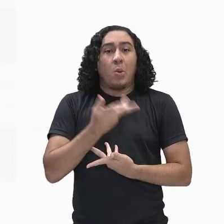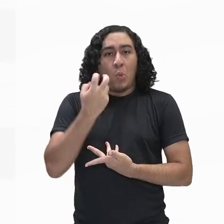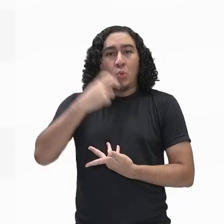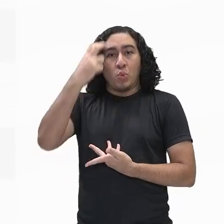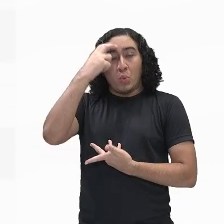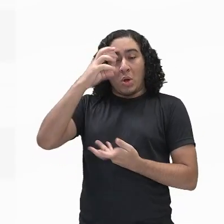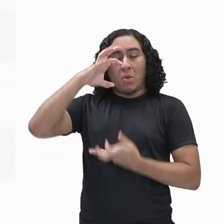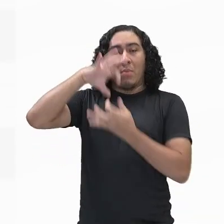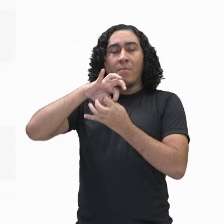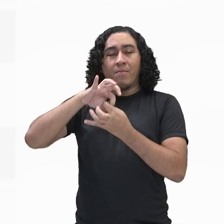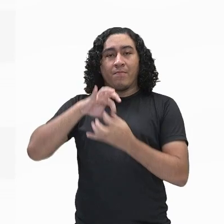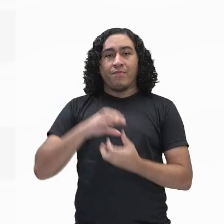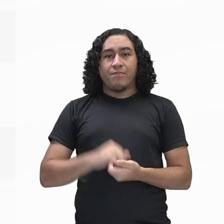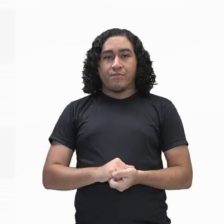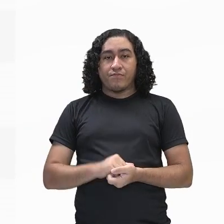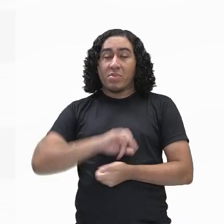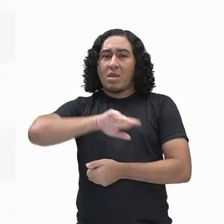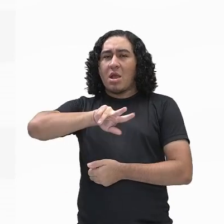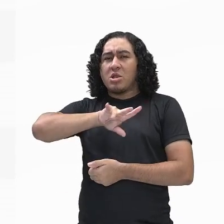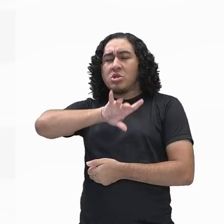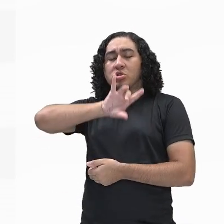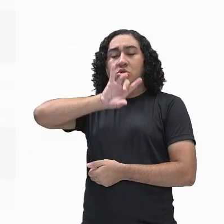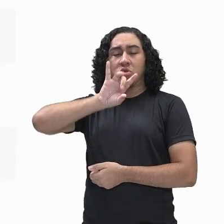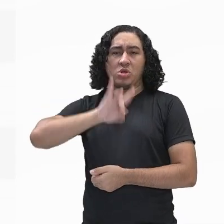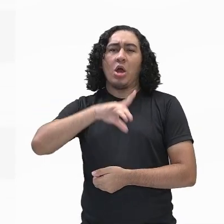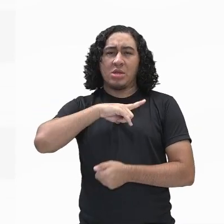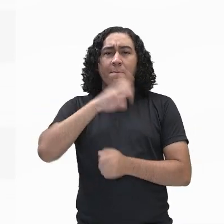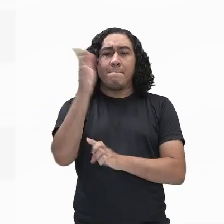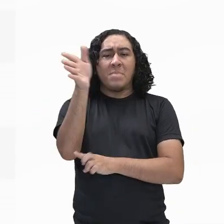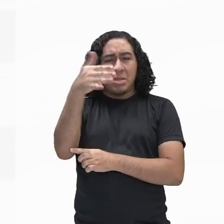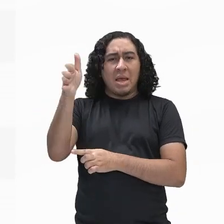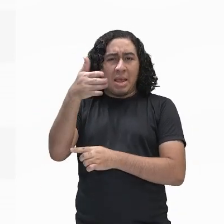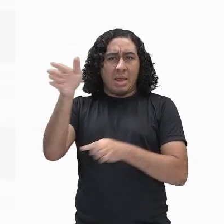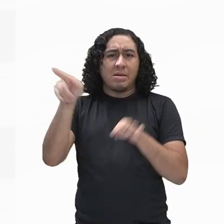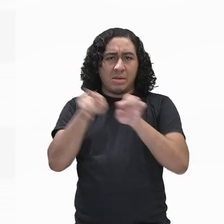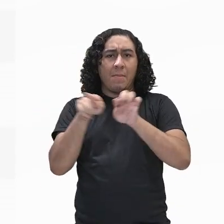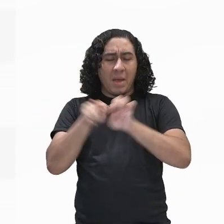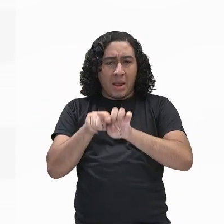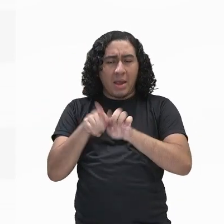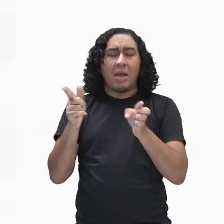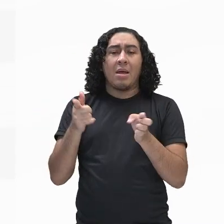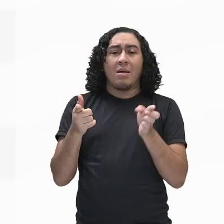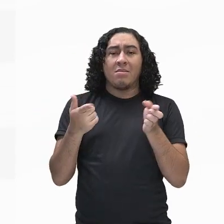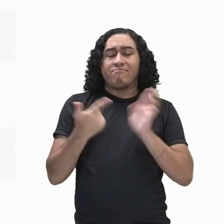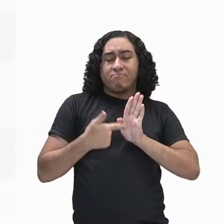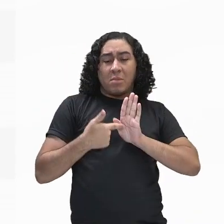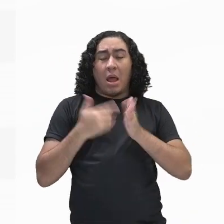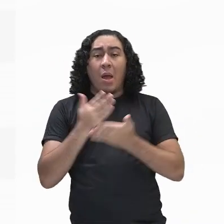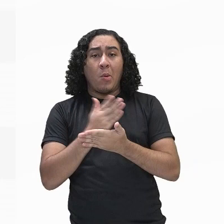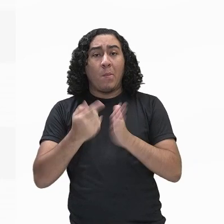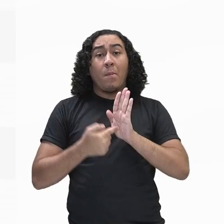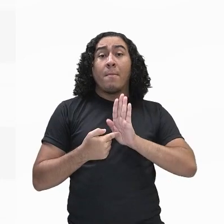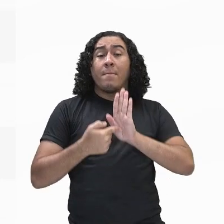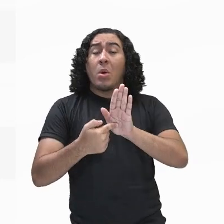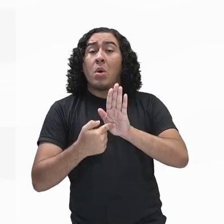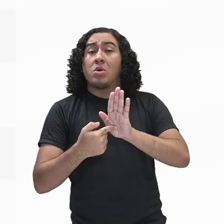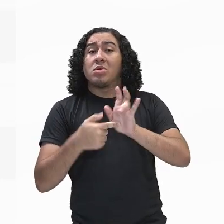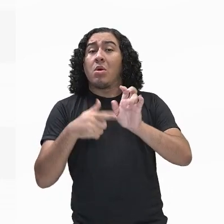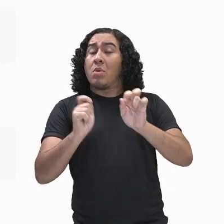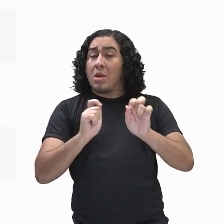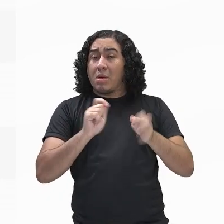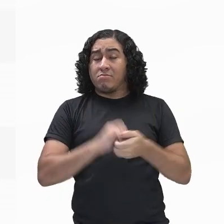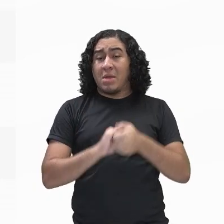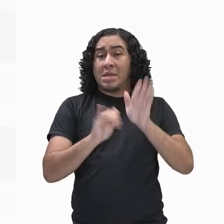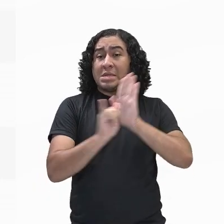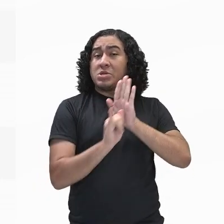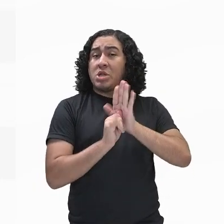né? Não só expressa ali pelas bandeiras, onde cada uma vai fazer alusão à sua